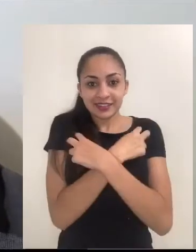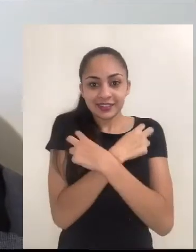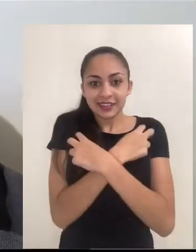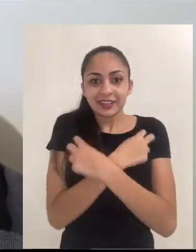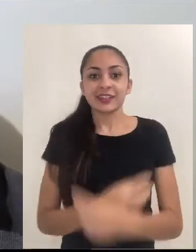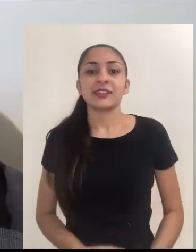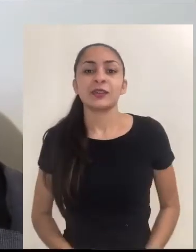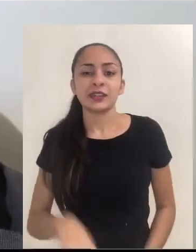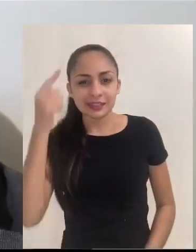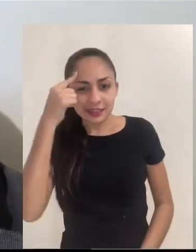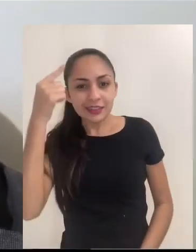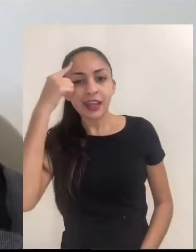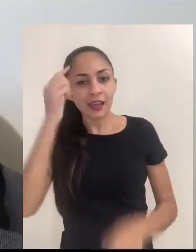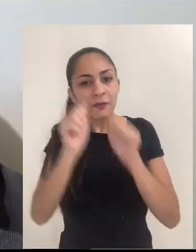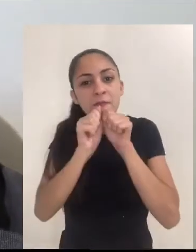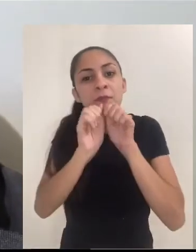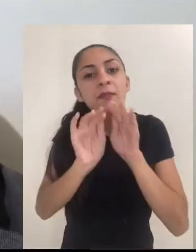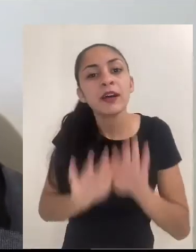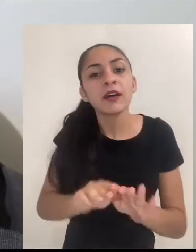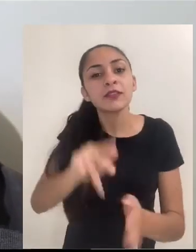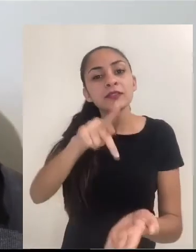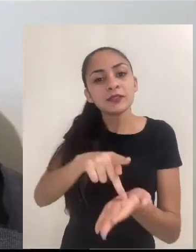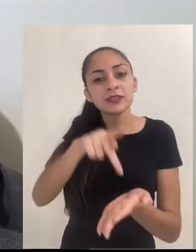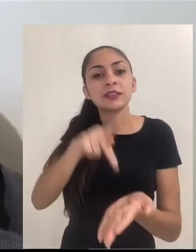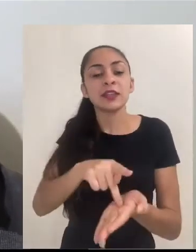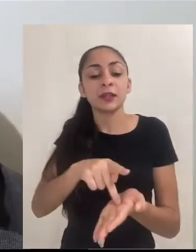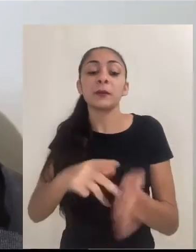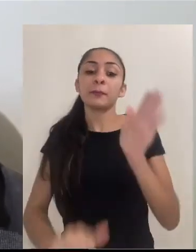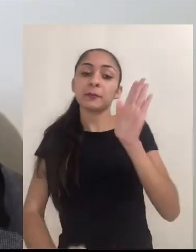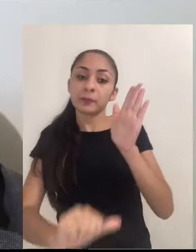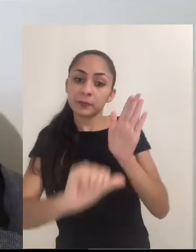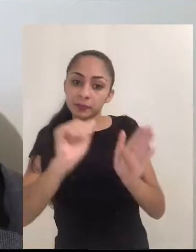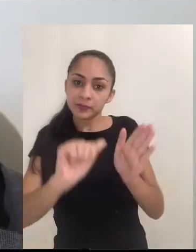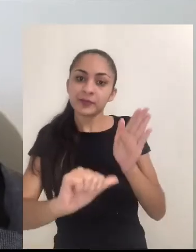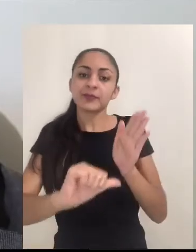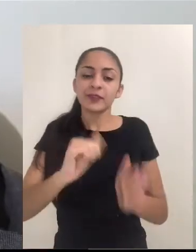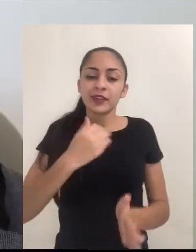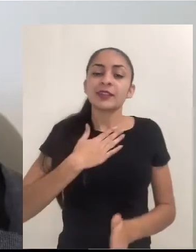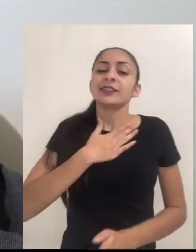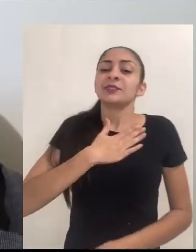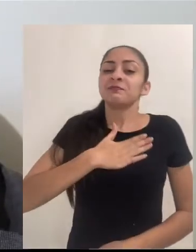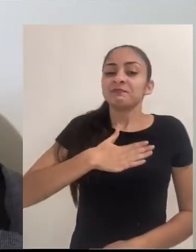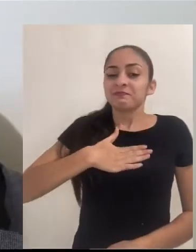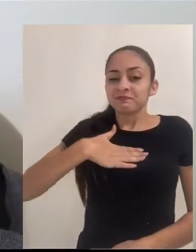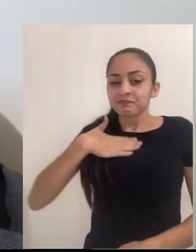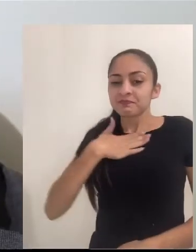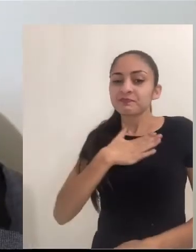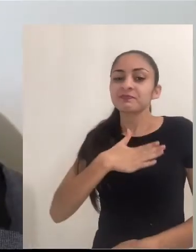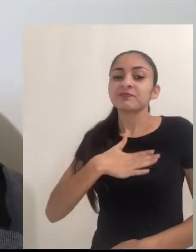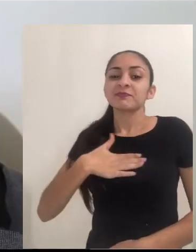vidas. Primeiro, prosperidade é estar satisfeito com